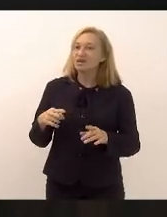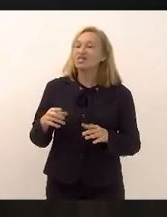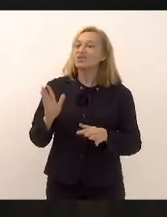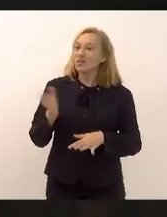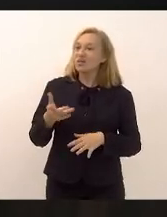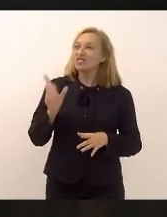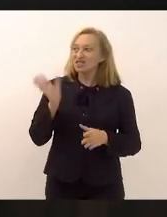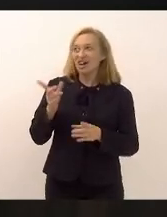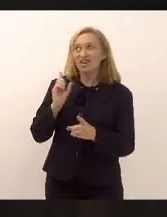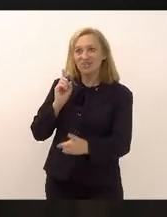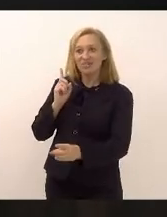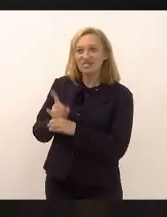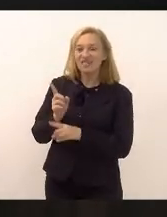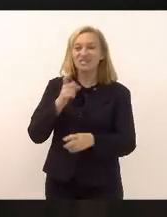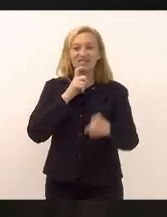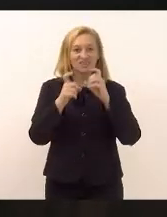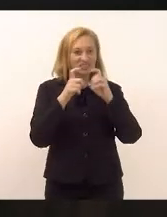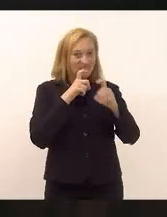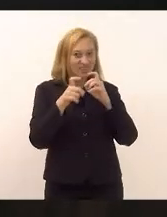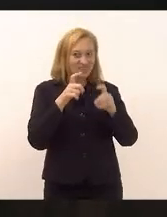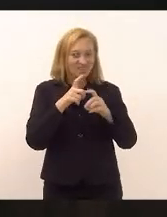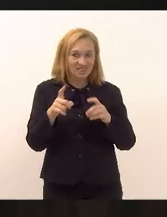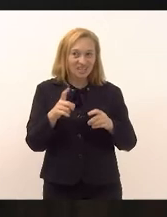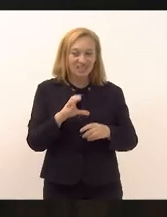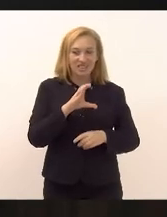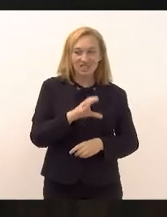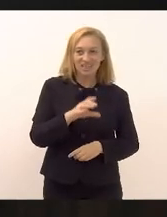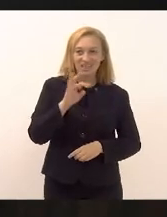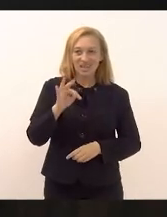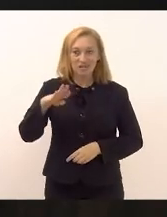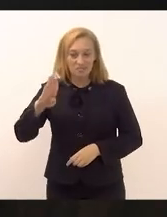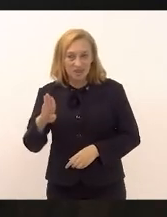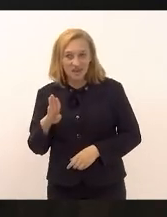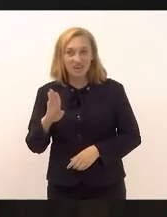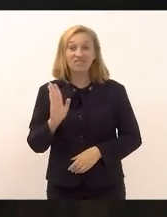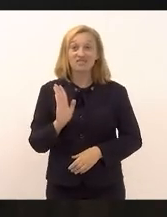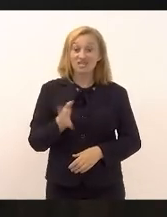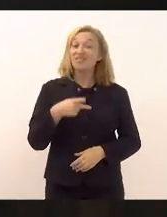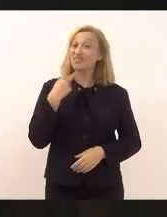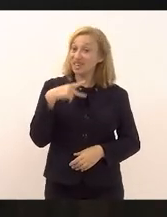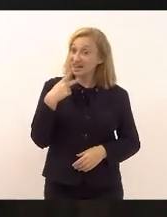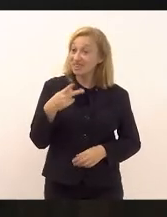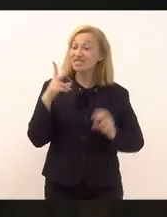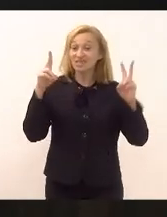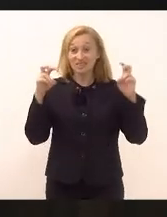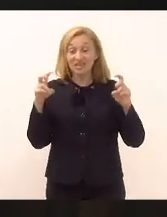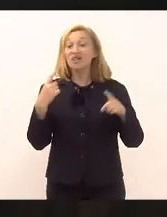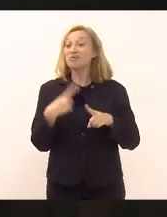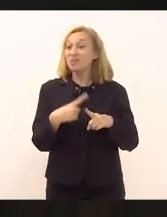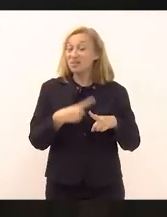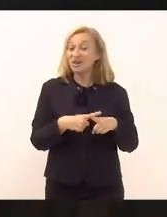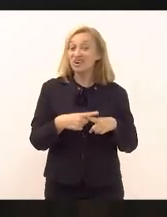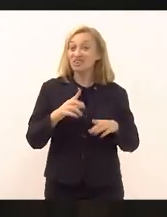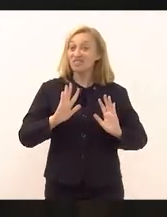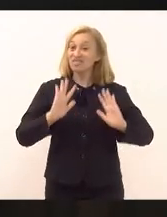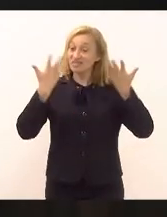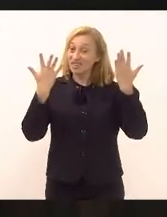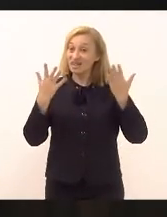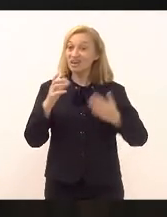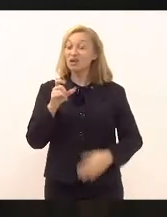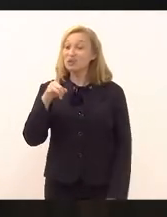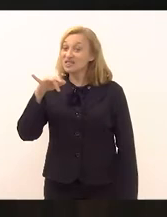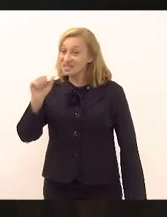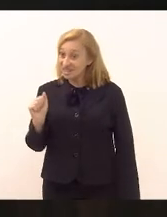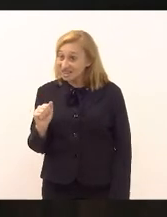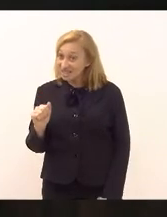já nos encontramos no debate da CTB. Eu fiz até menção, porque estava também nesse evento a Luciana